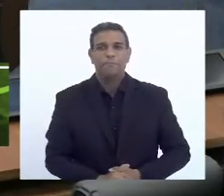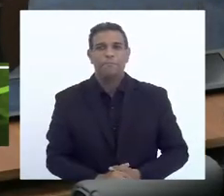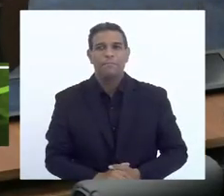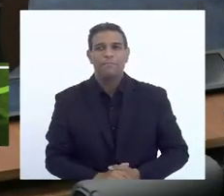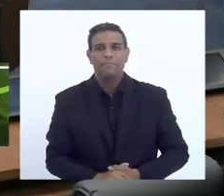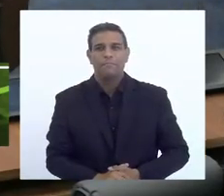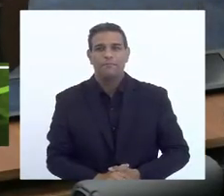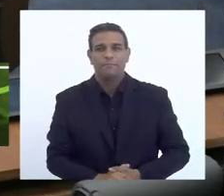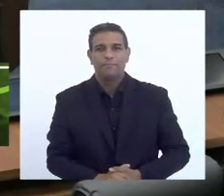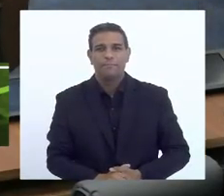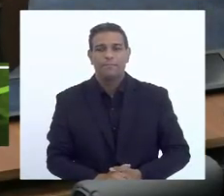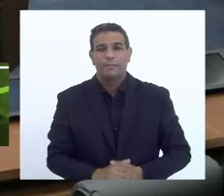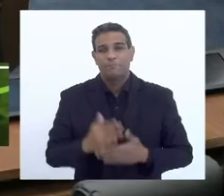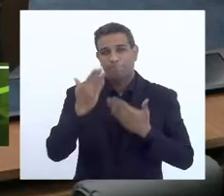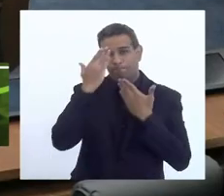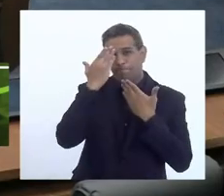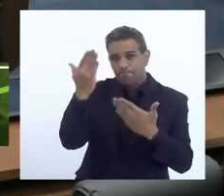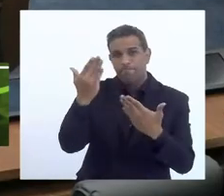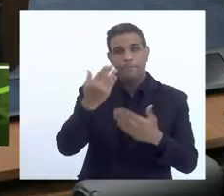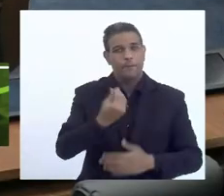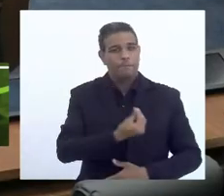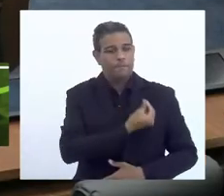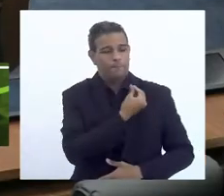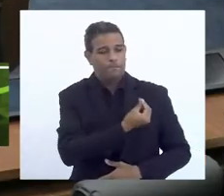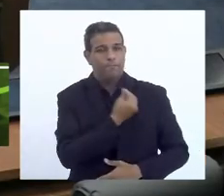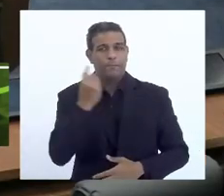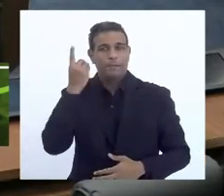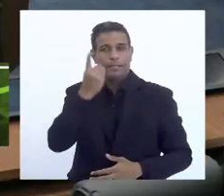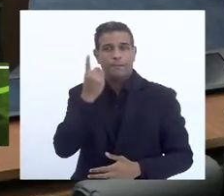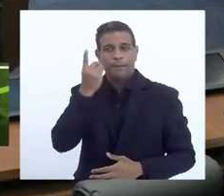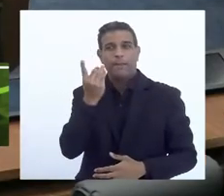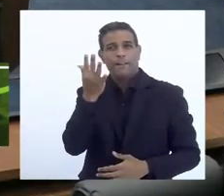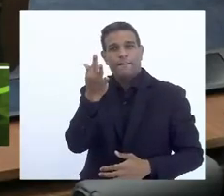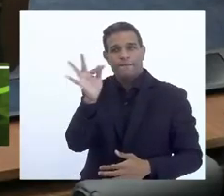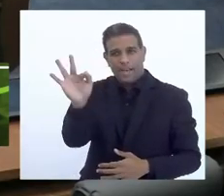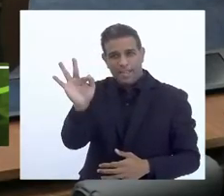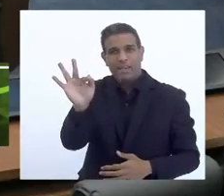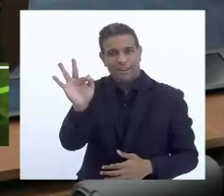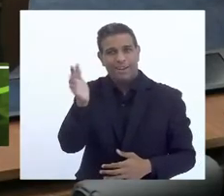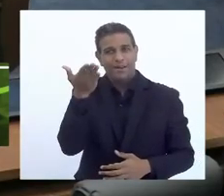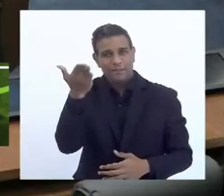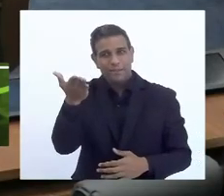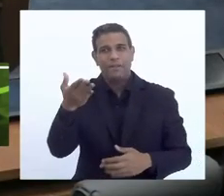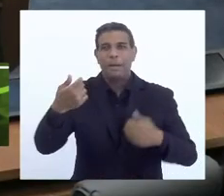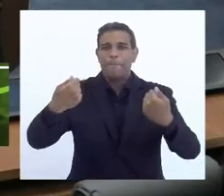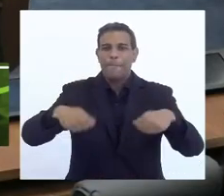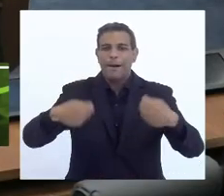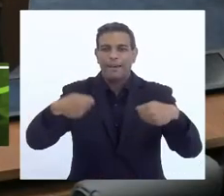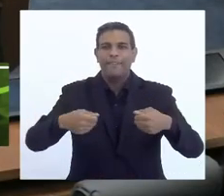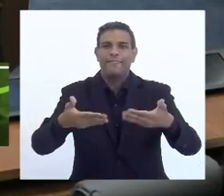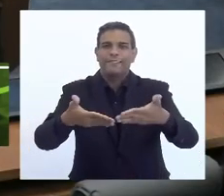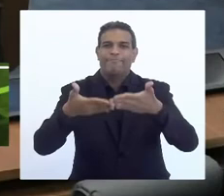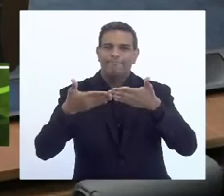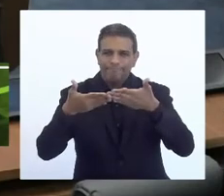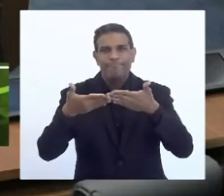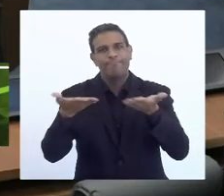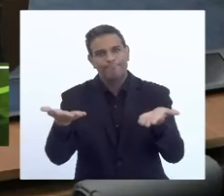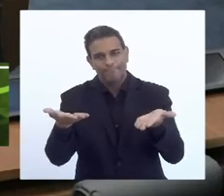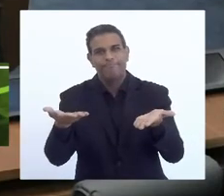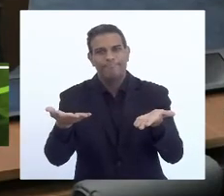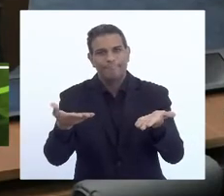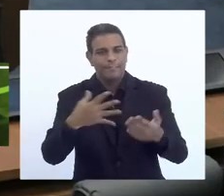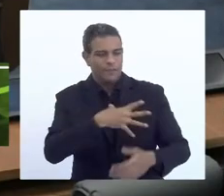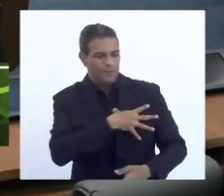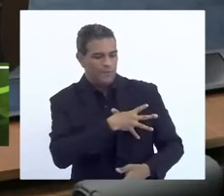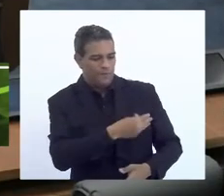Primeiro, agradecer a presença da deputada federal, né? Ela vai precisar se ausentar. Primeiro que está com